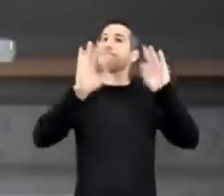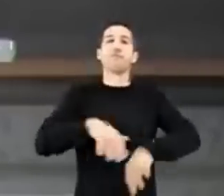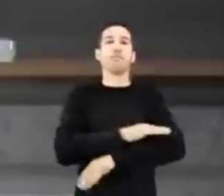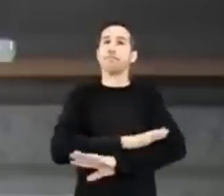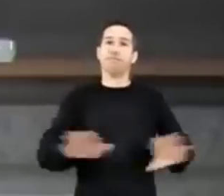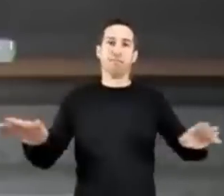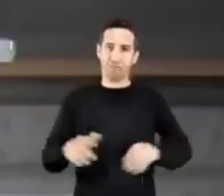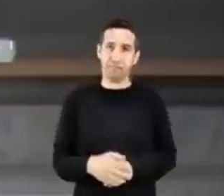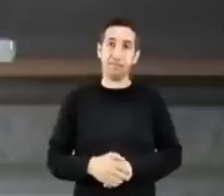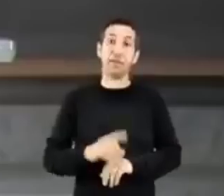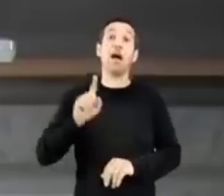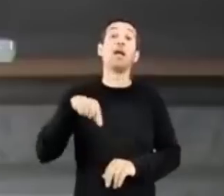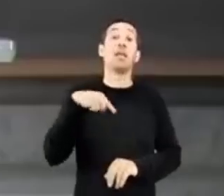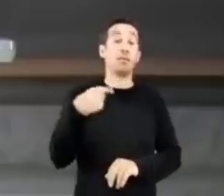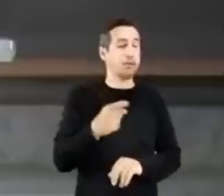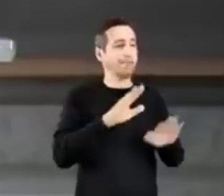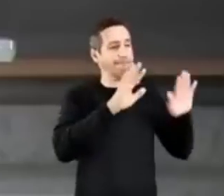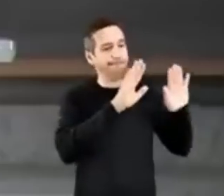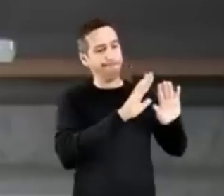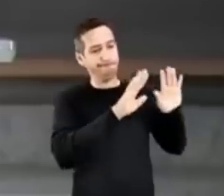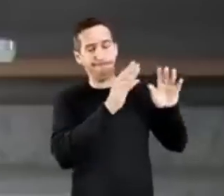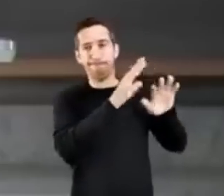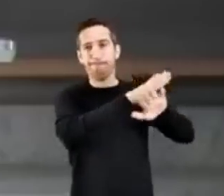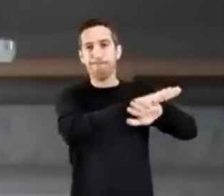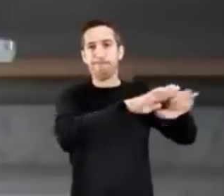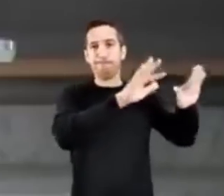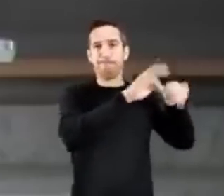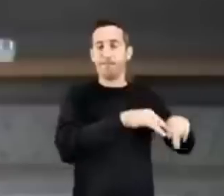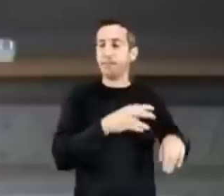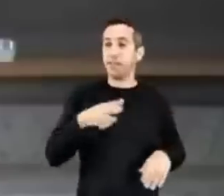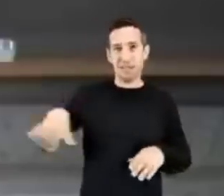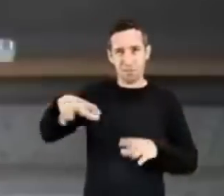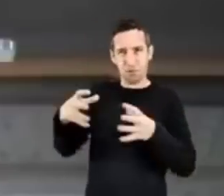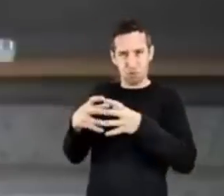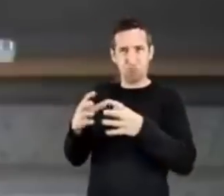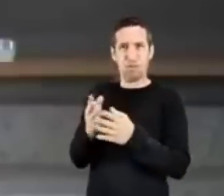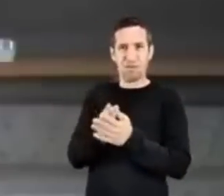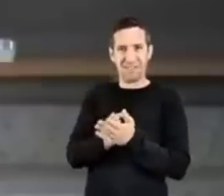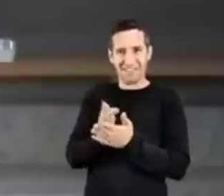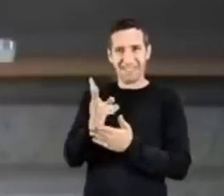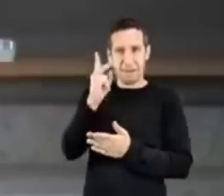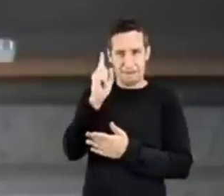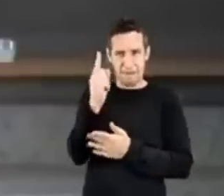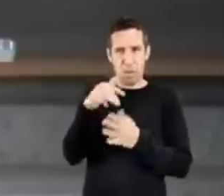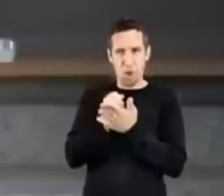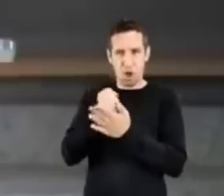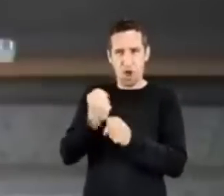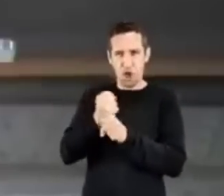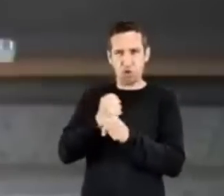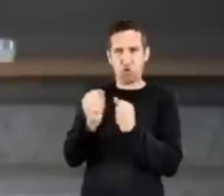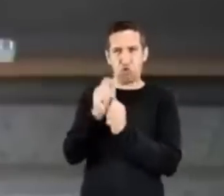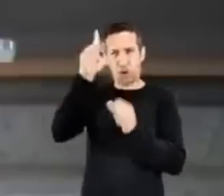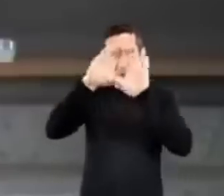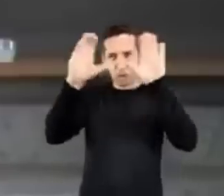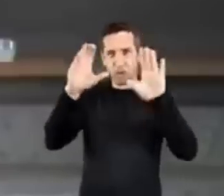dar as boas-vindas aos salvos ó e vai dizer vinde Benditos de meu pai entrar na posse do reino que está preparado para